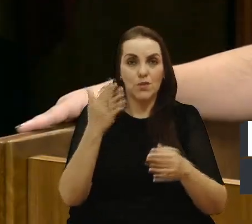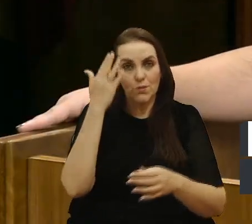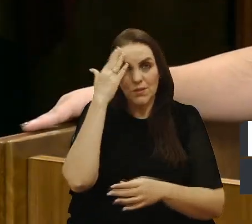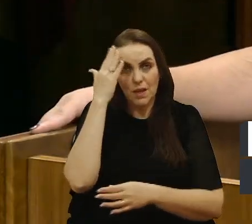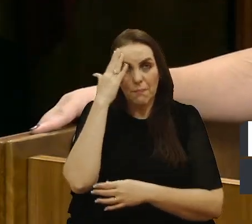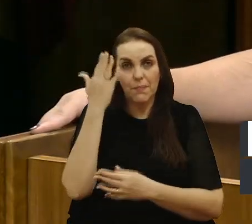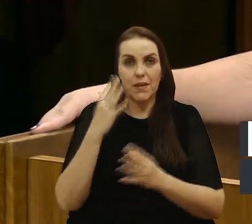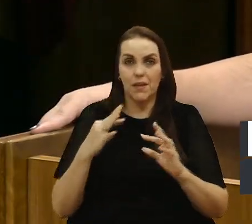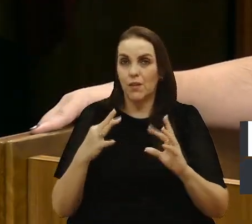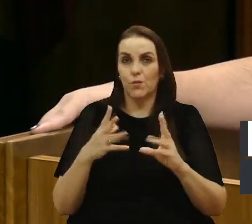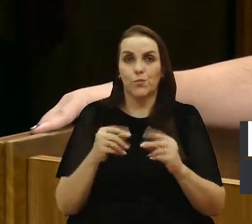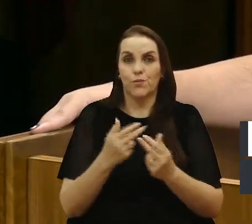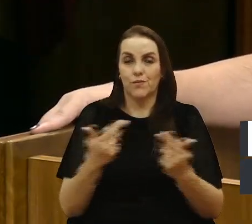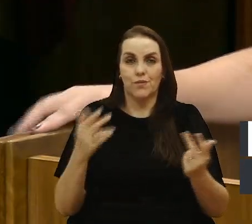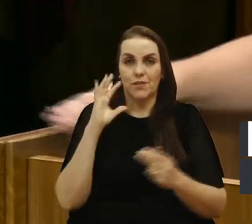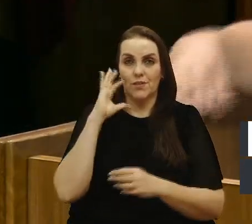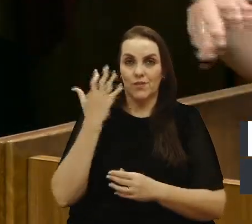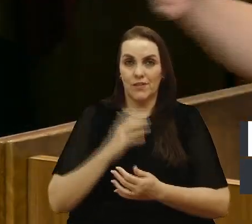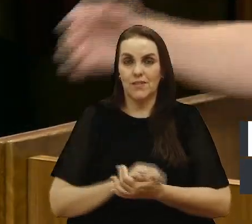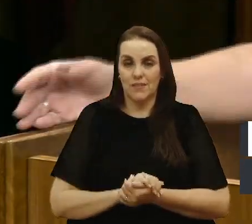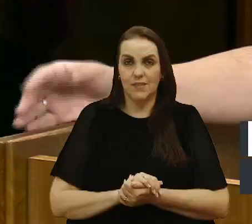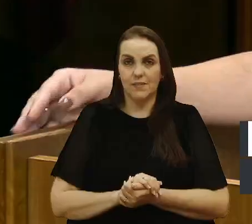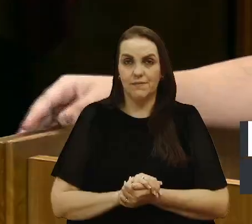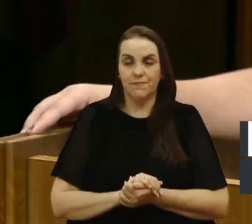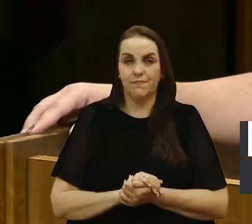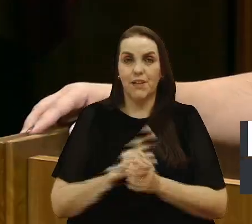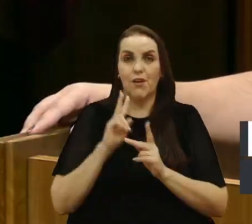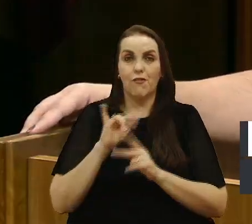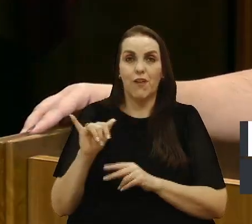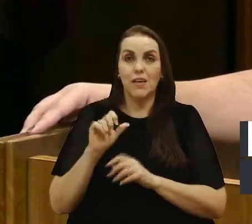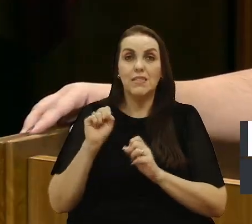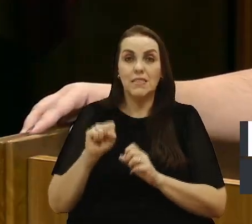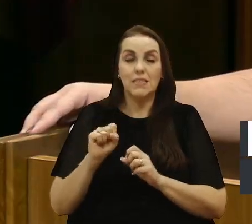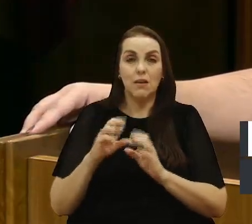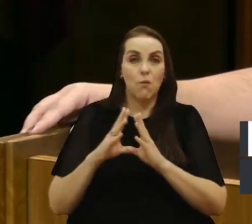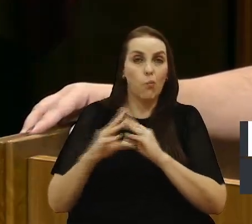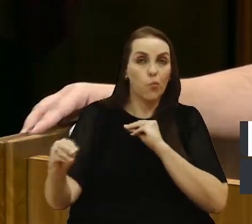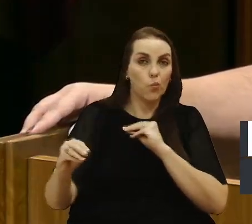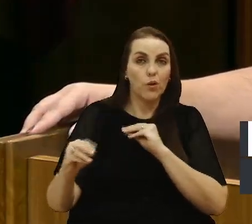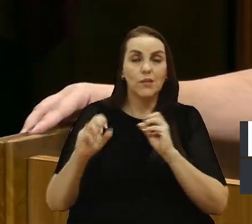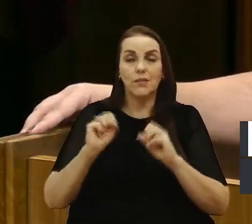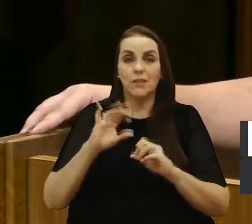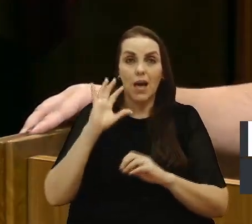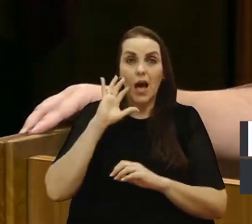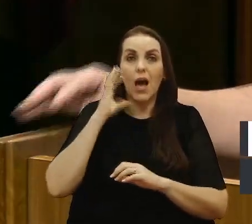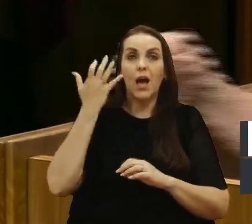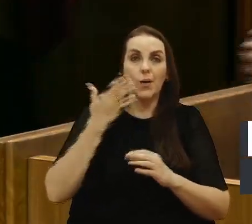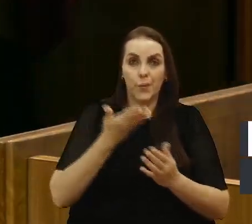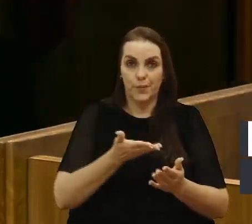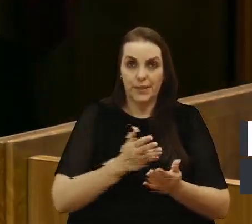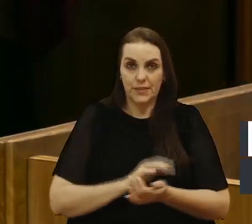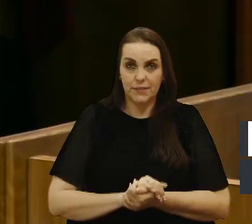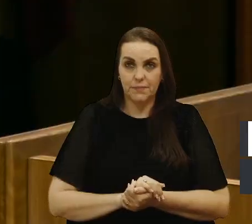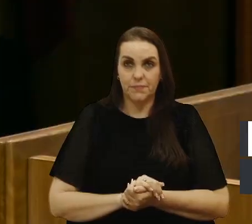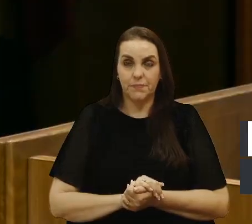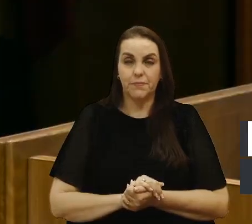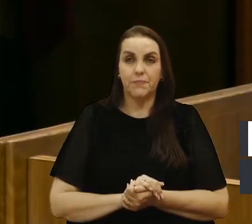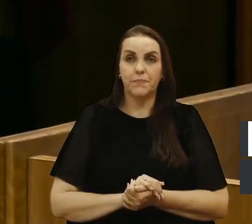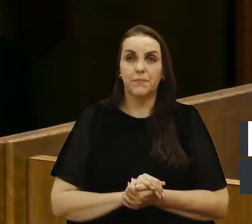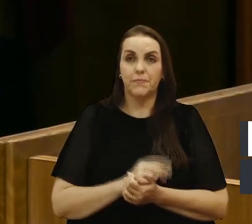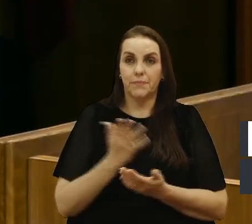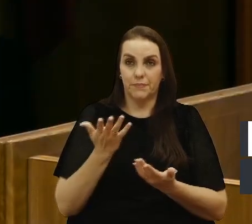da população, e a população saber para onde vai se alguma coisa desse nível acontece. Era